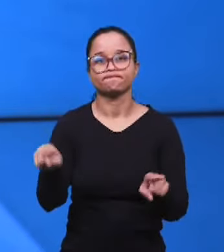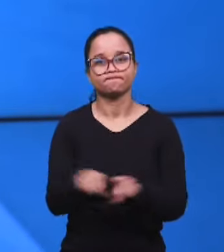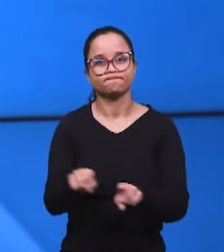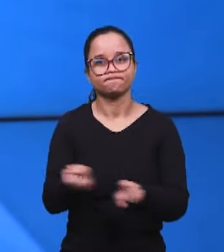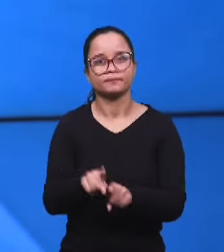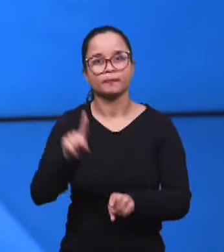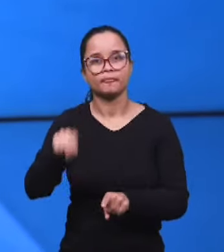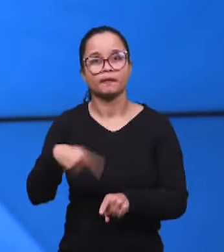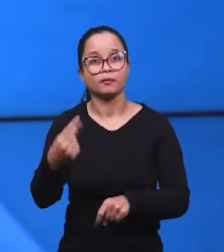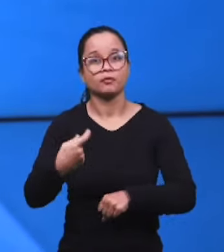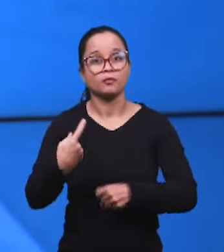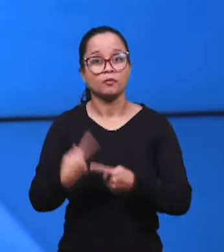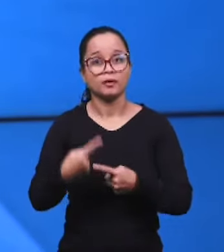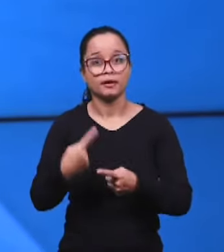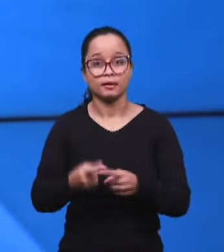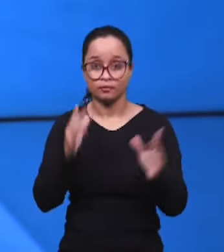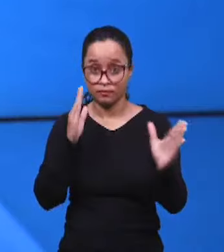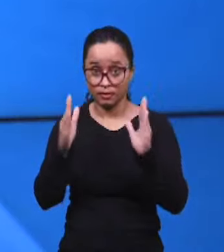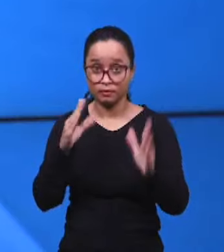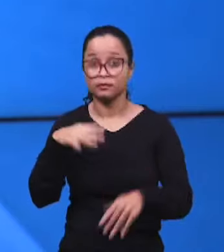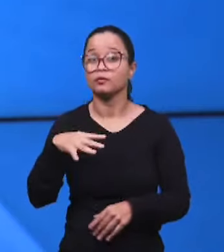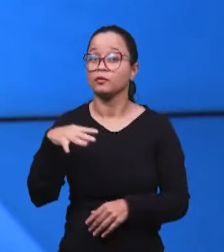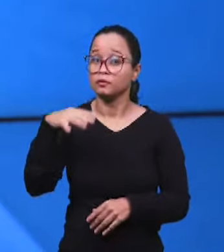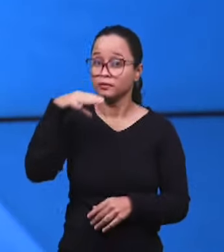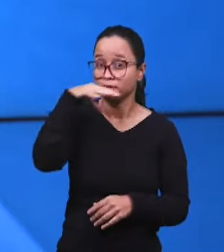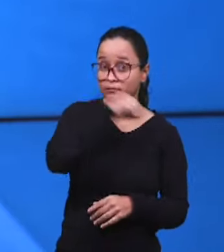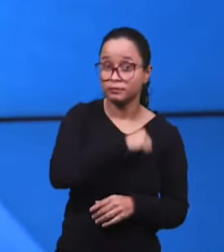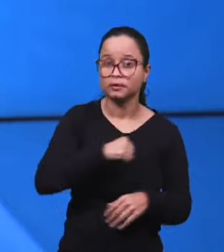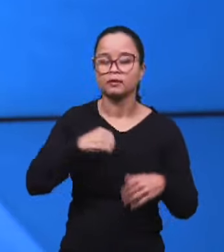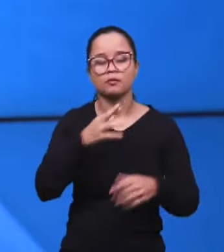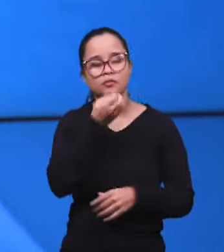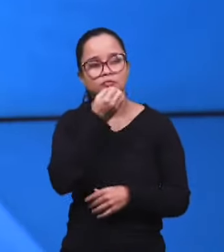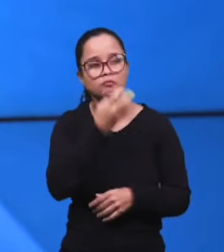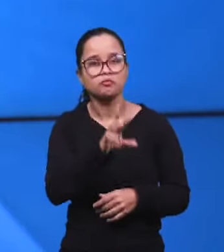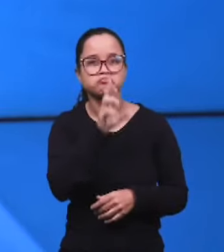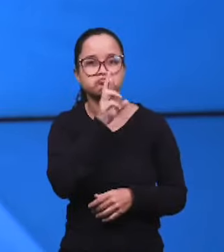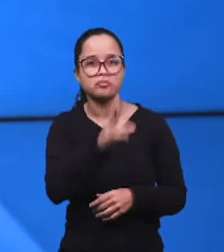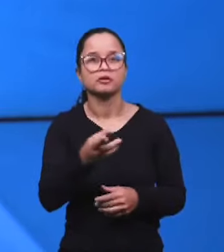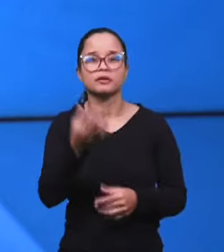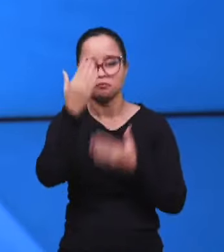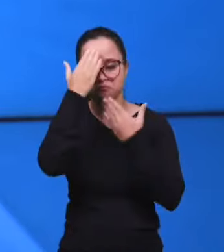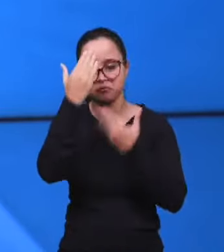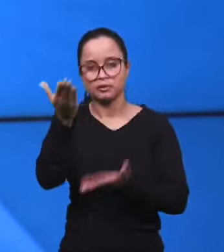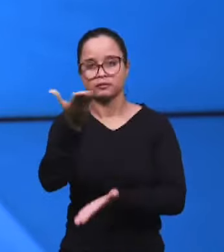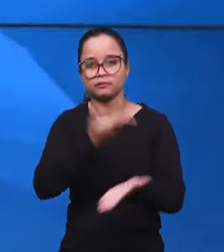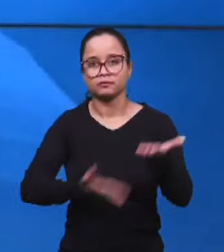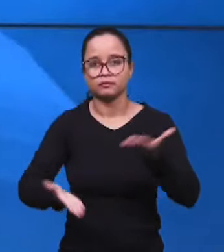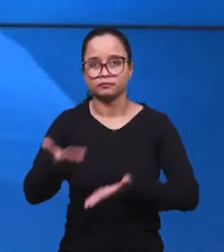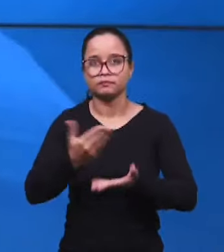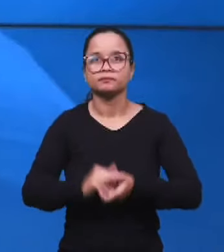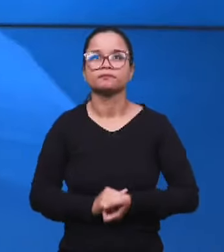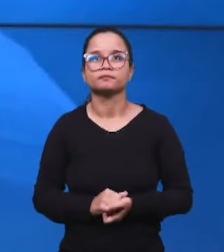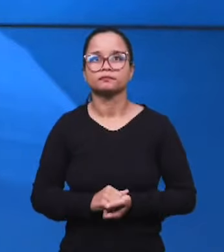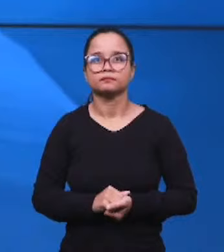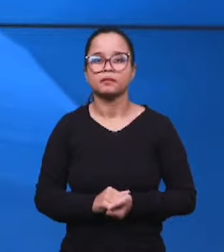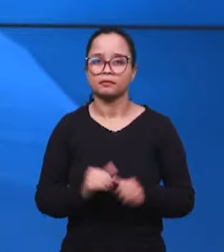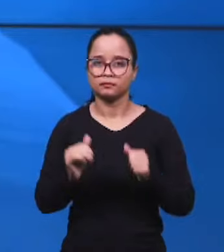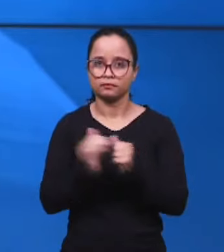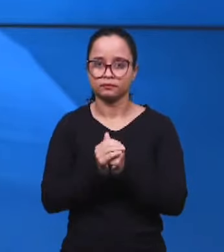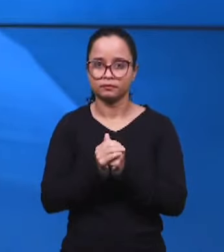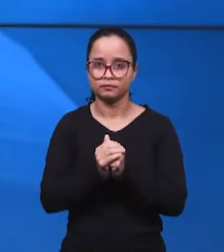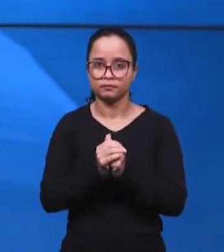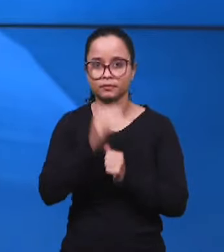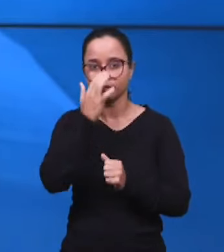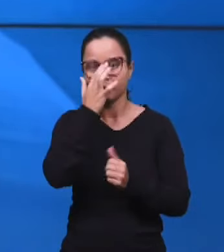o tempo está próximo. Muito boa a resposta, irmã Genilda. Obrigado pela sua participação. Glória a Jesus. Amém, irmão.